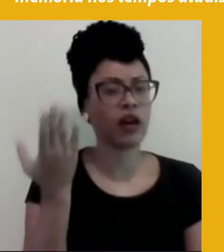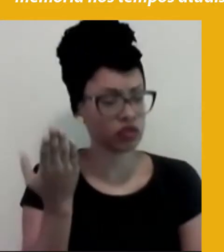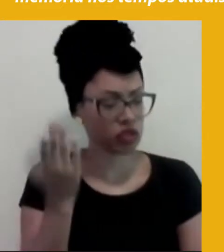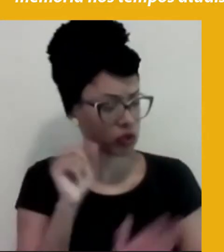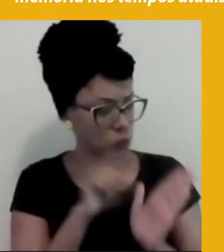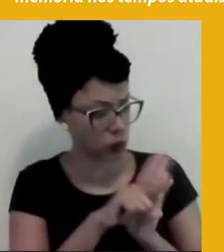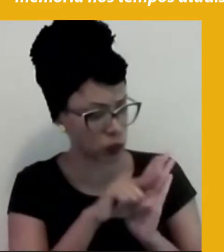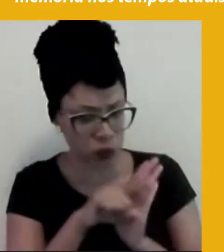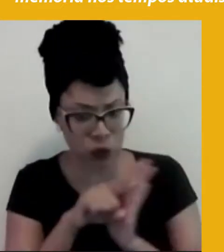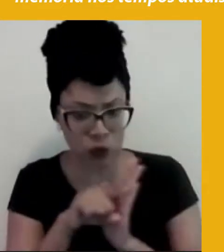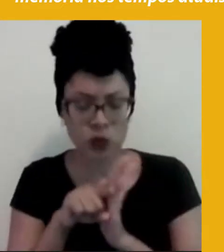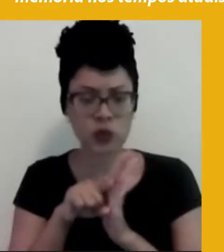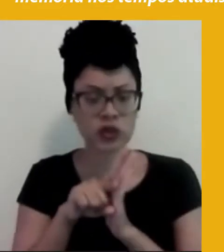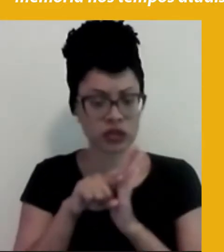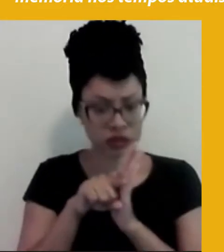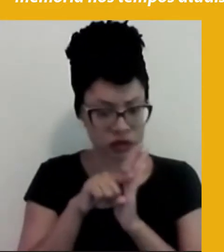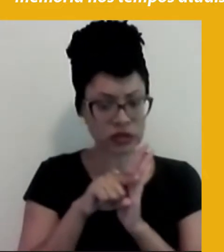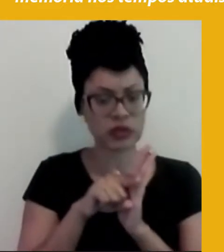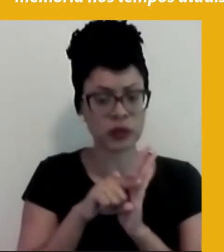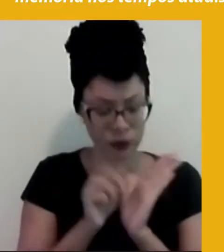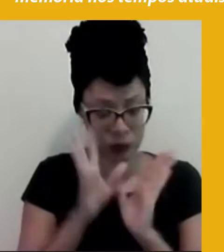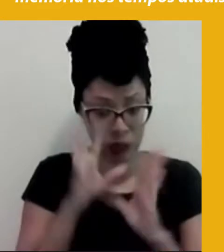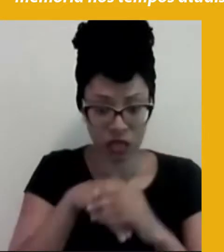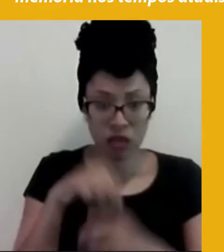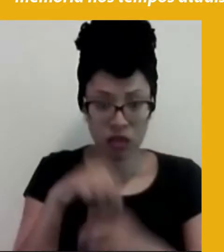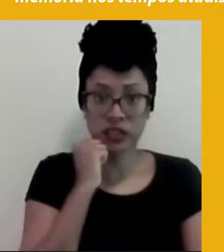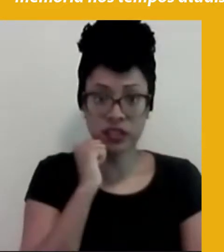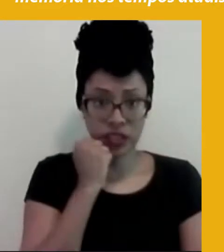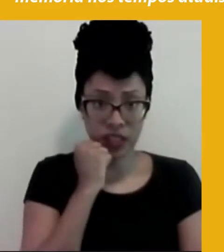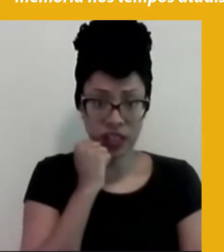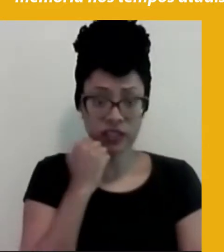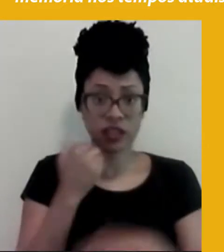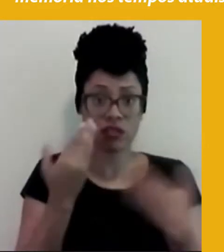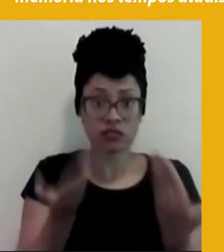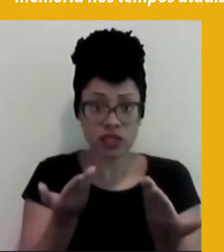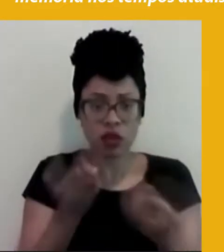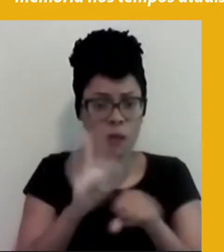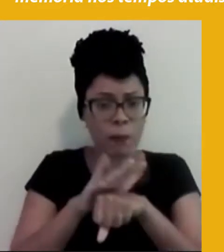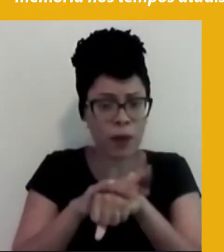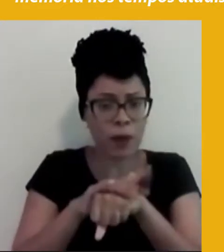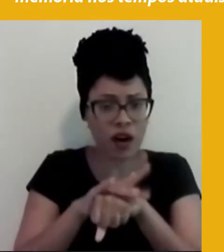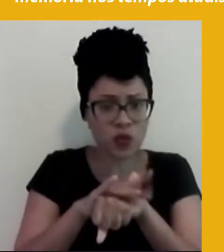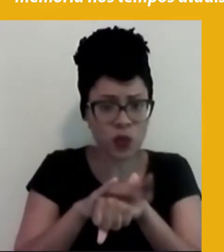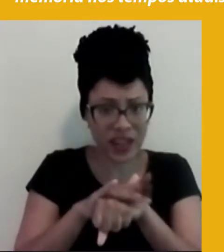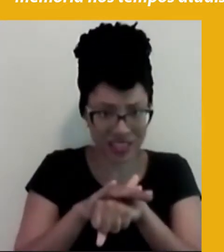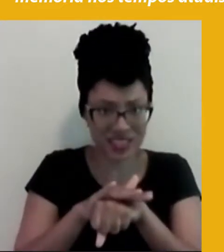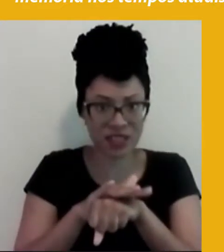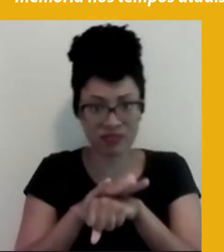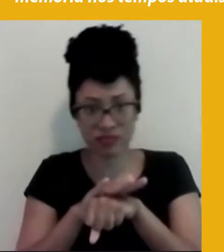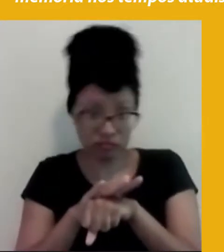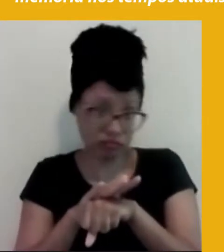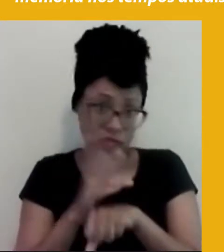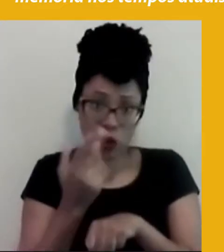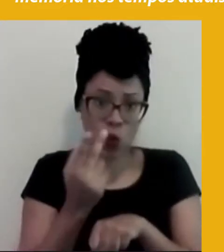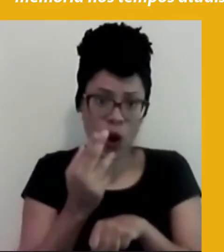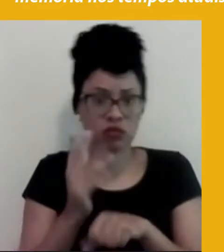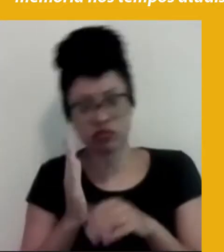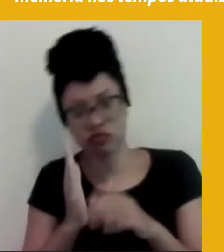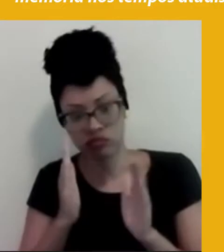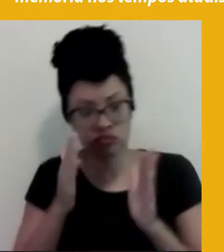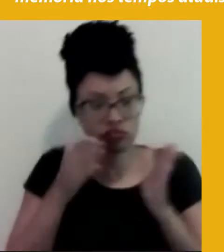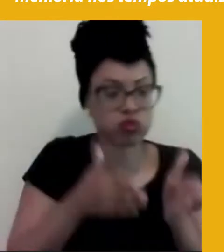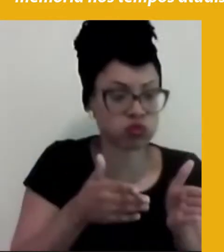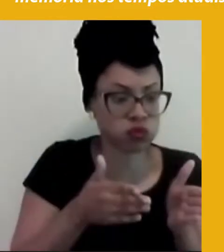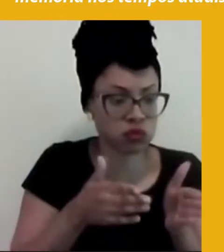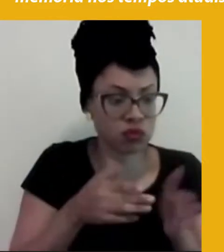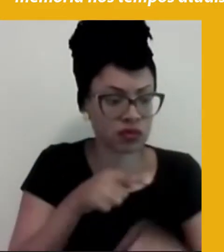lugar da ciência no Brasil. Então, assim, uma doença que pega algumas coisas já adoecidas, ela tem um impacto muito maior